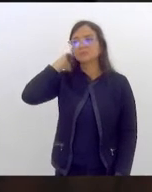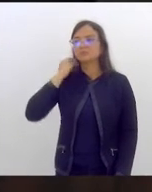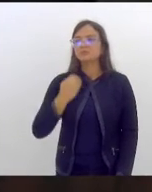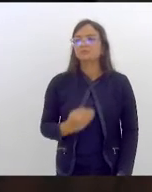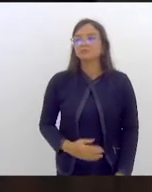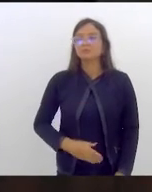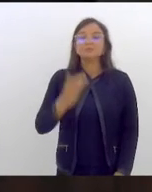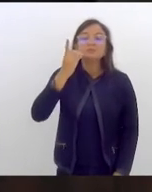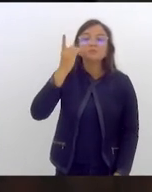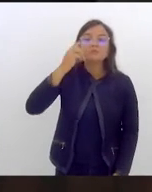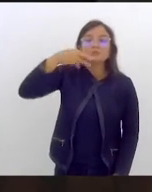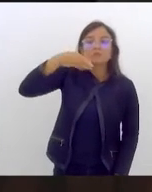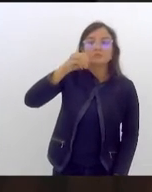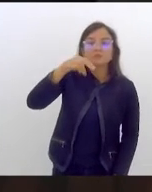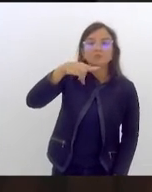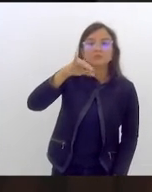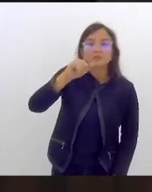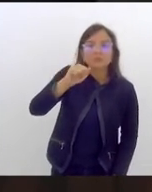Deputado